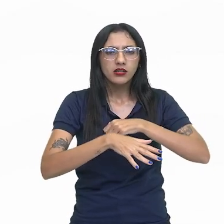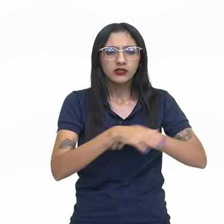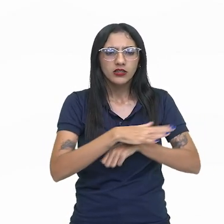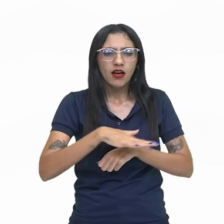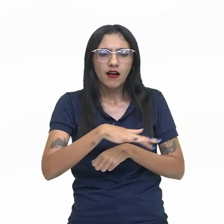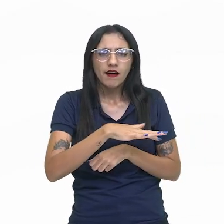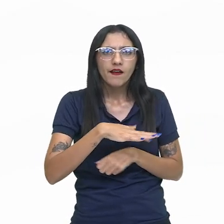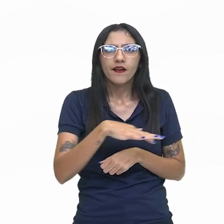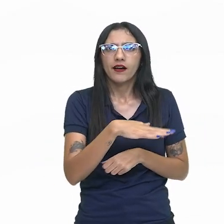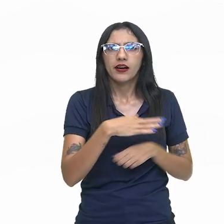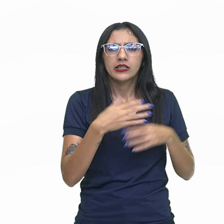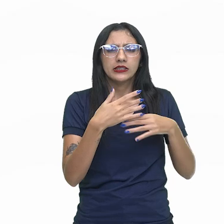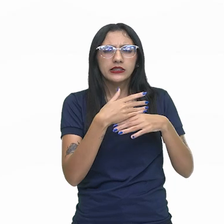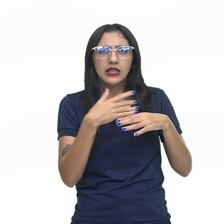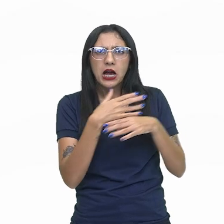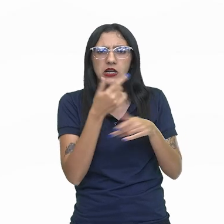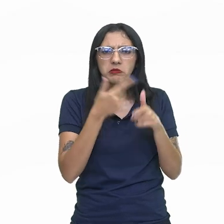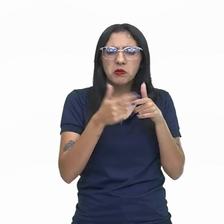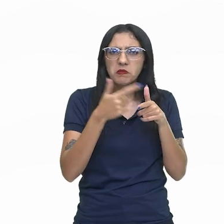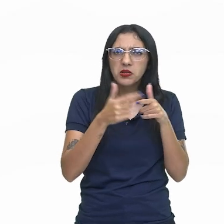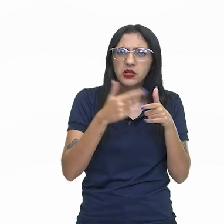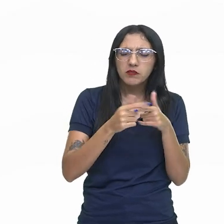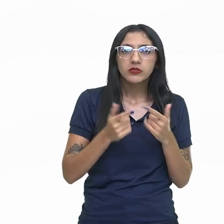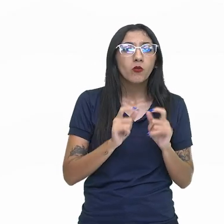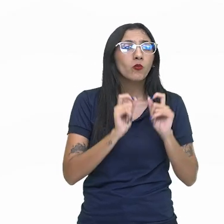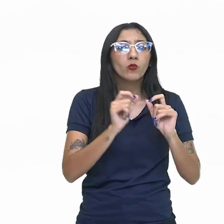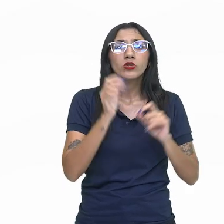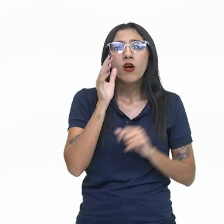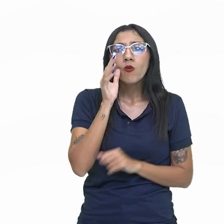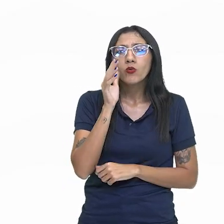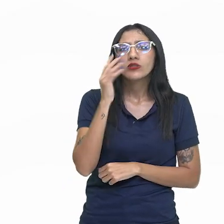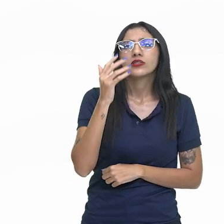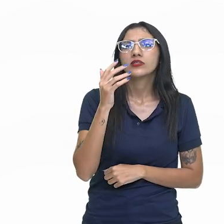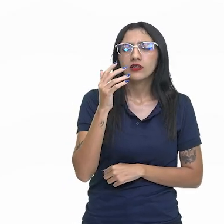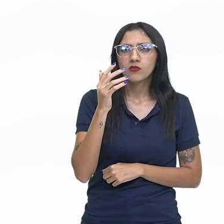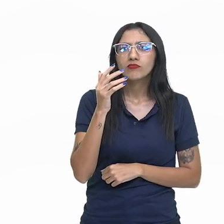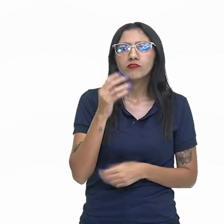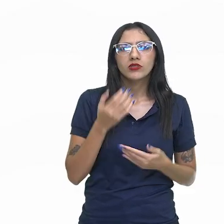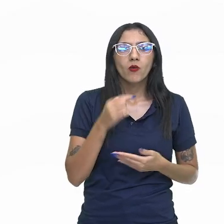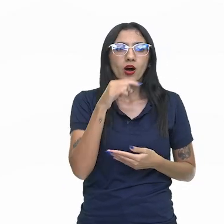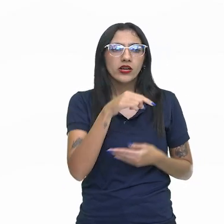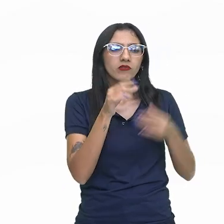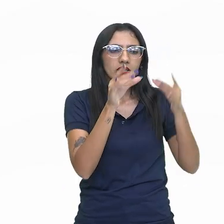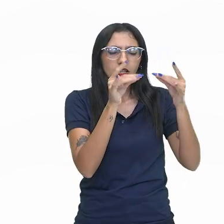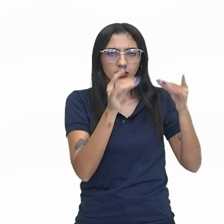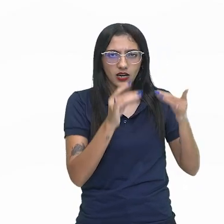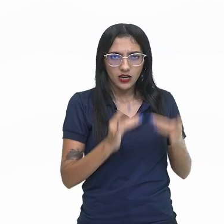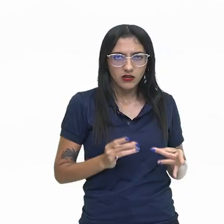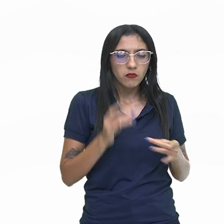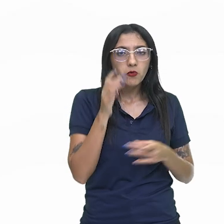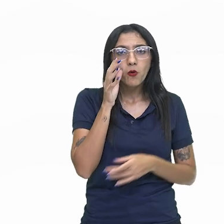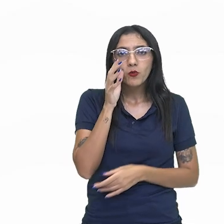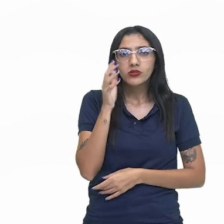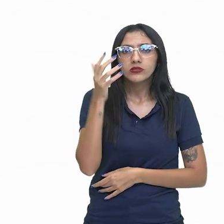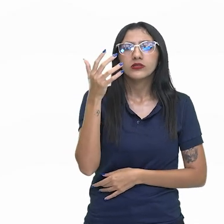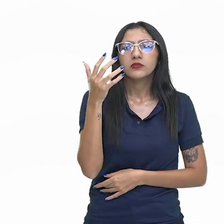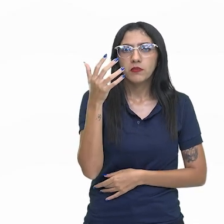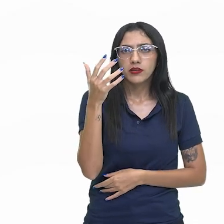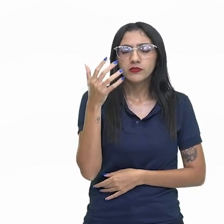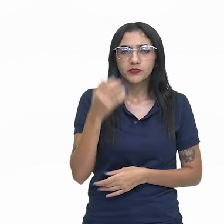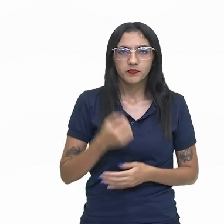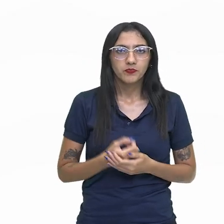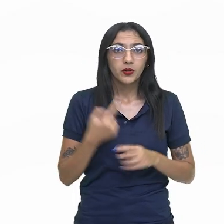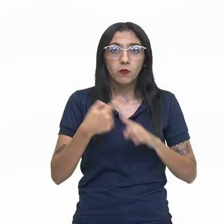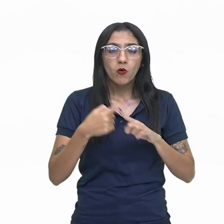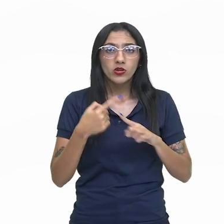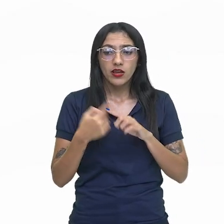da cidade. Então, o que está acontecendo? Aqui vai vir todos os fatos, né, mesmo porque lá no